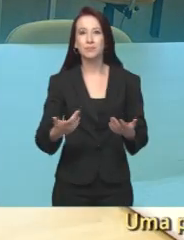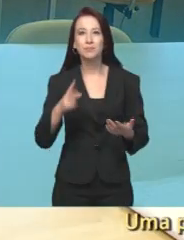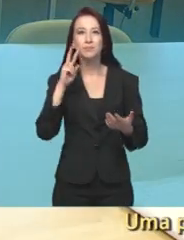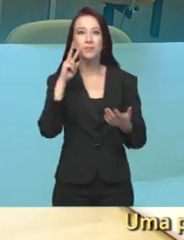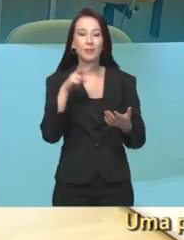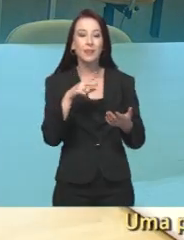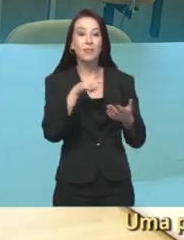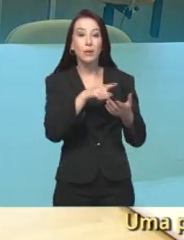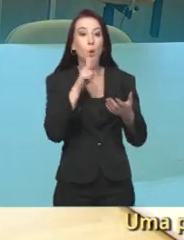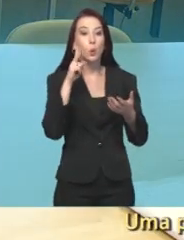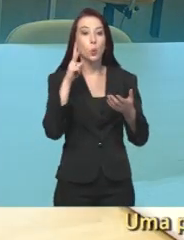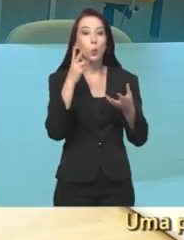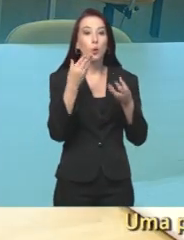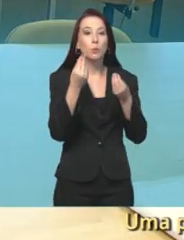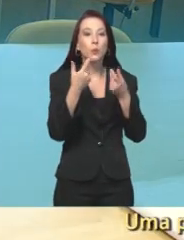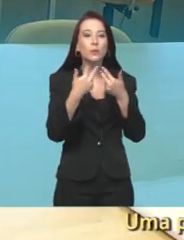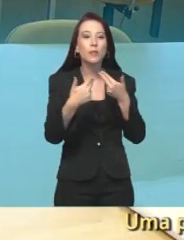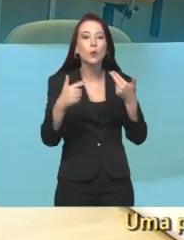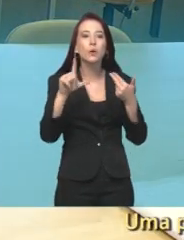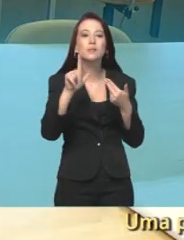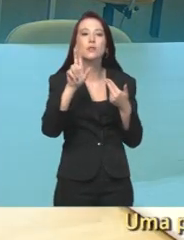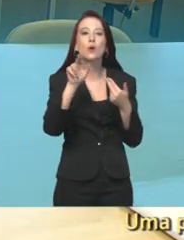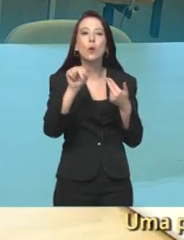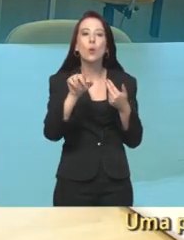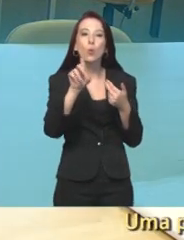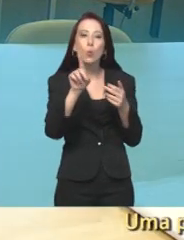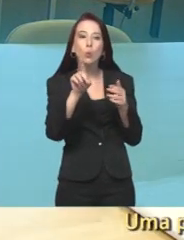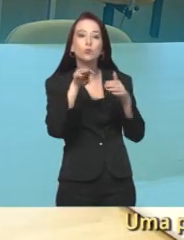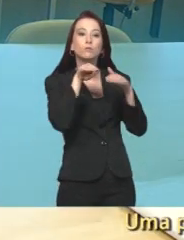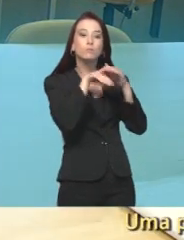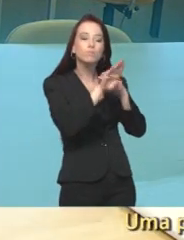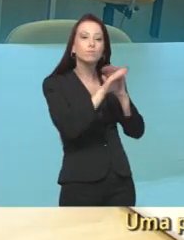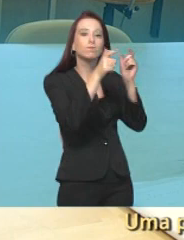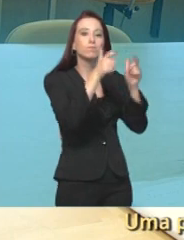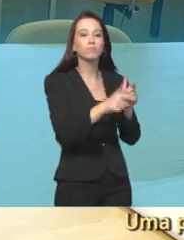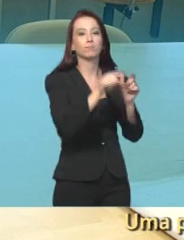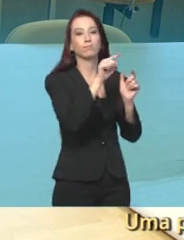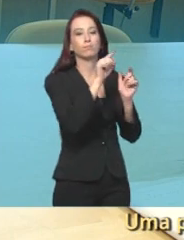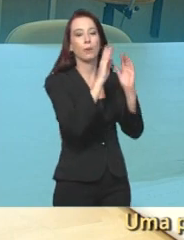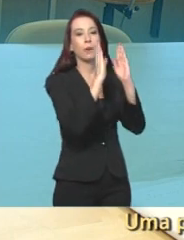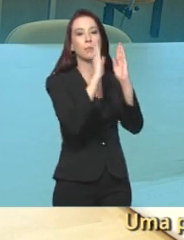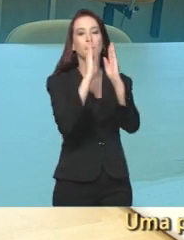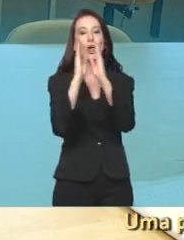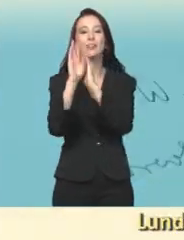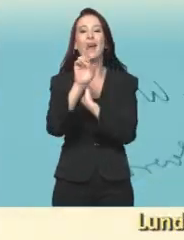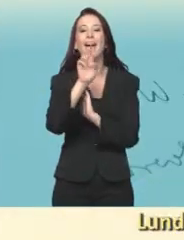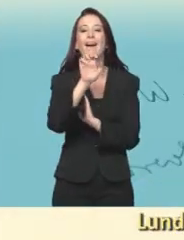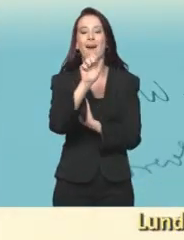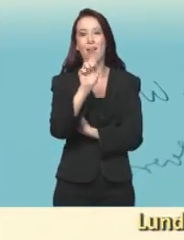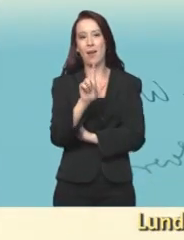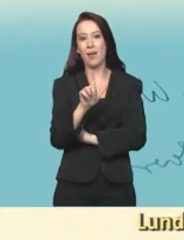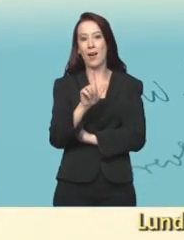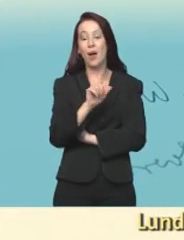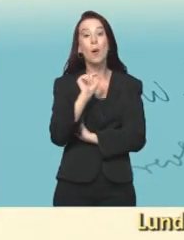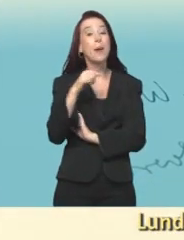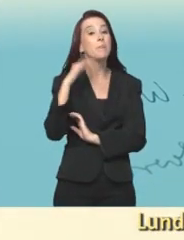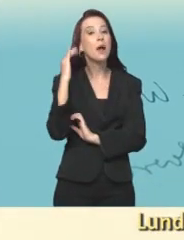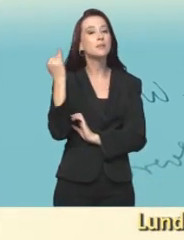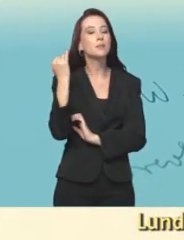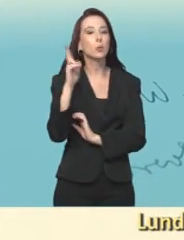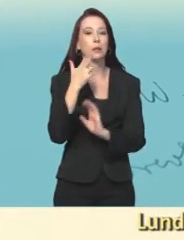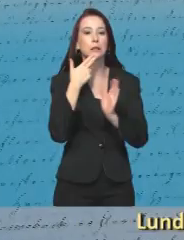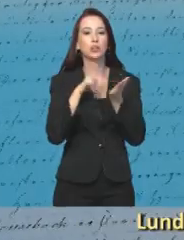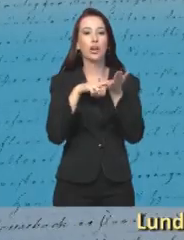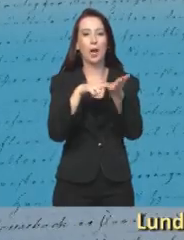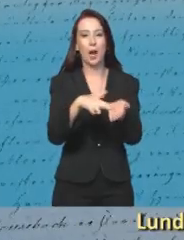Uma parte importante da coleção aqui de Lund, na Biblioteca Real, são as cartas. Então, Lund